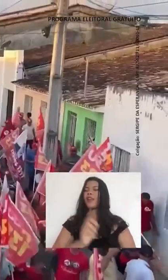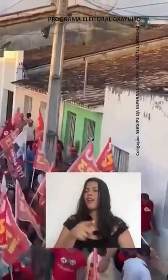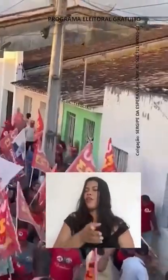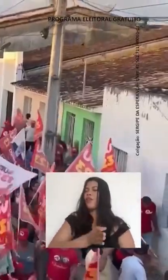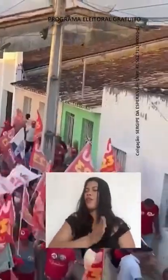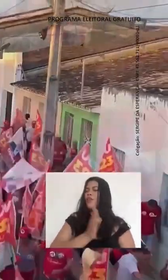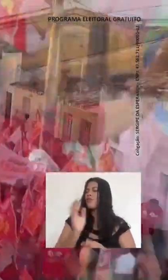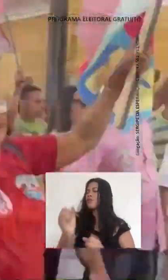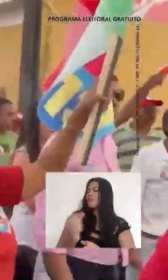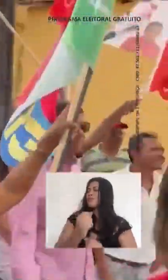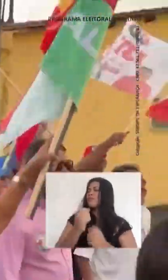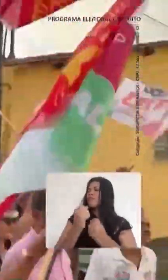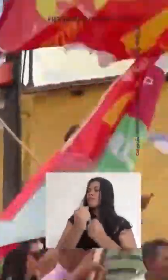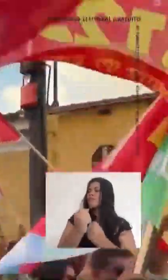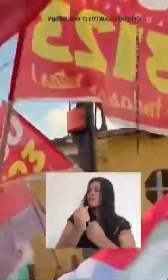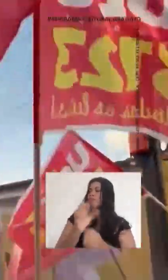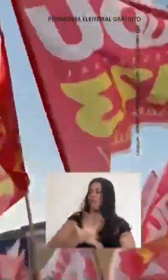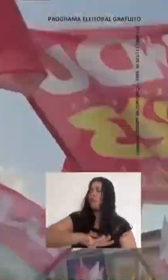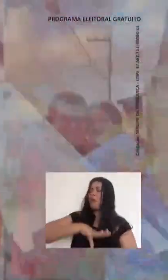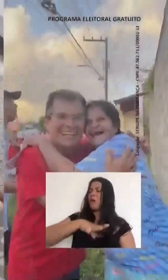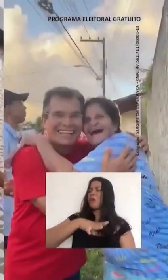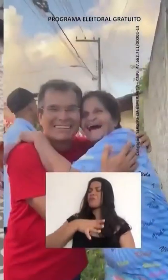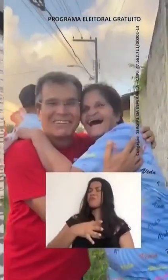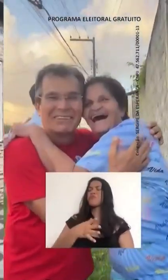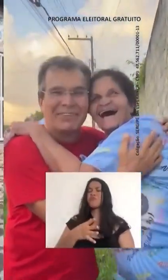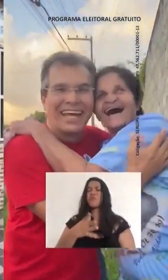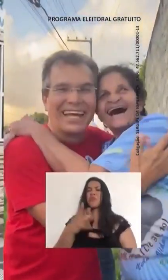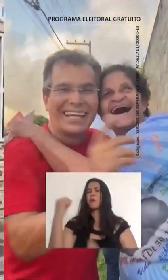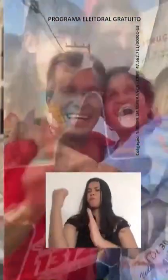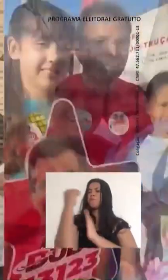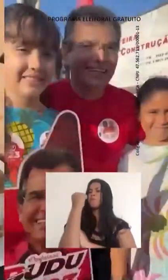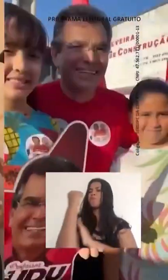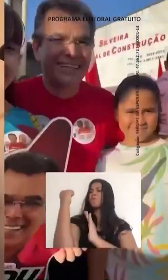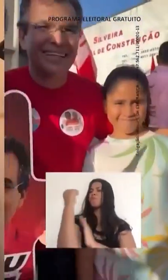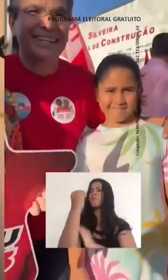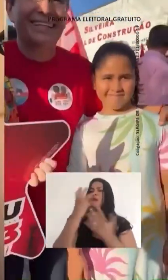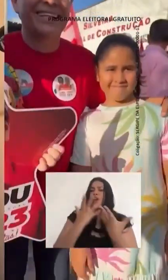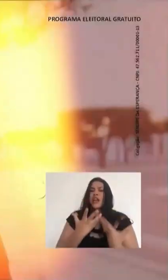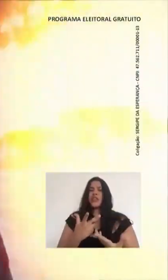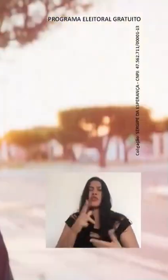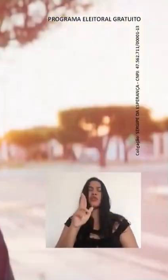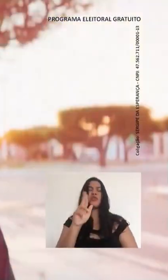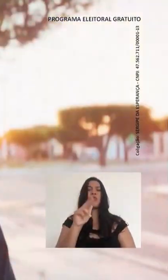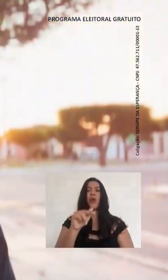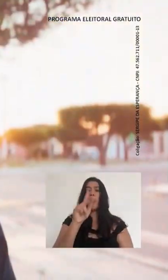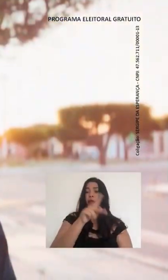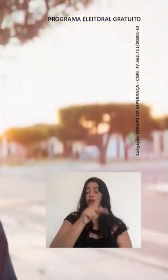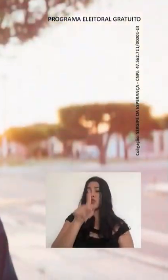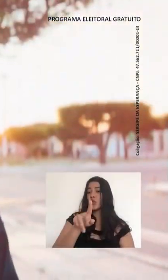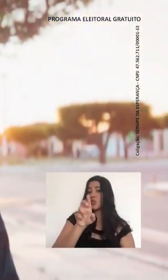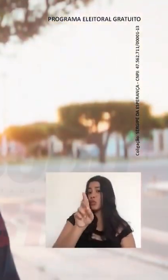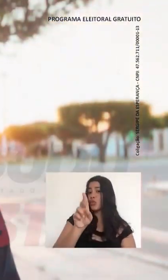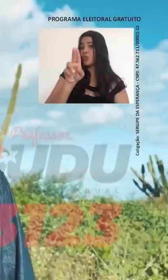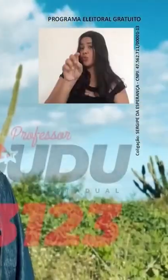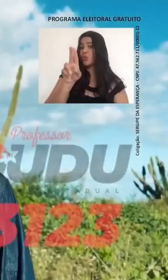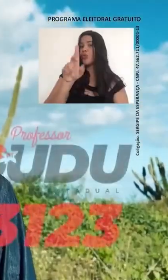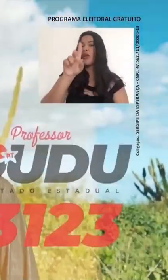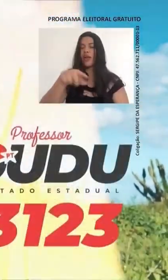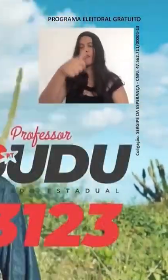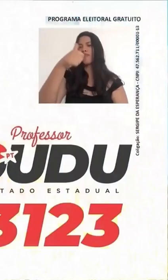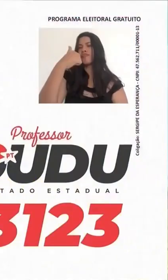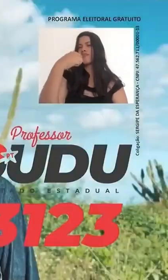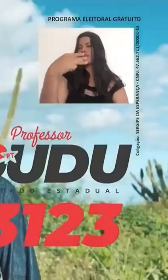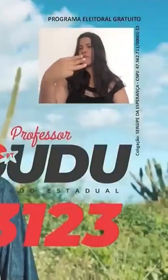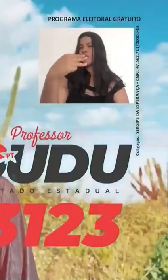coragem, é liderança. Braço forte, não se cansa. Professor Dudu, é